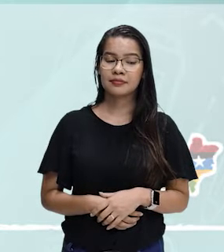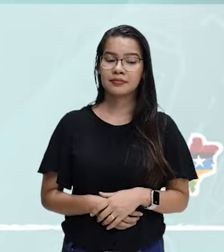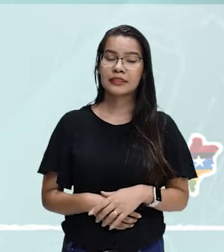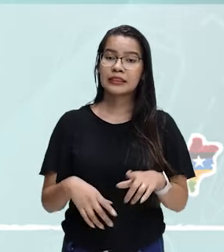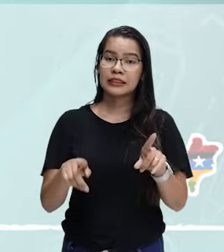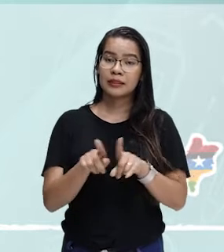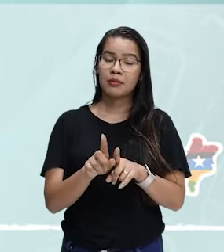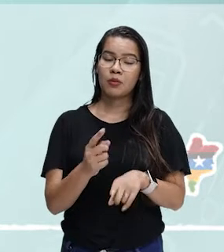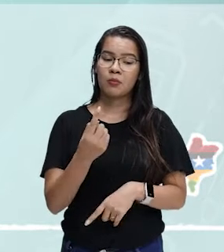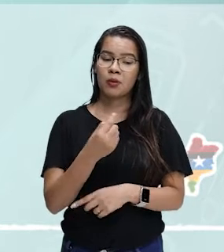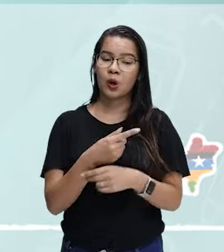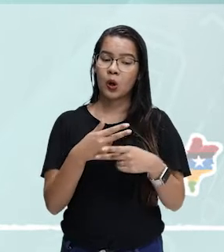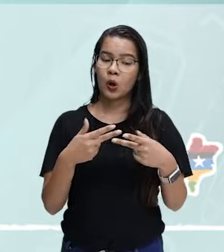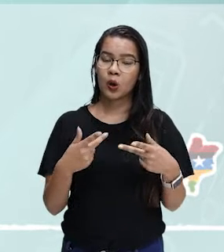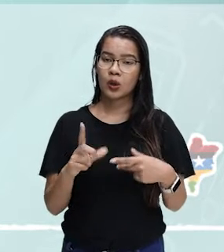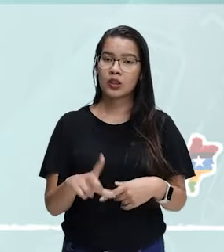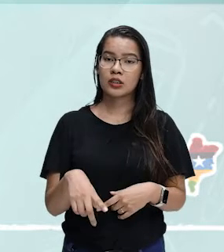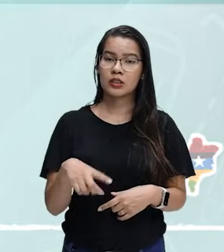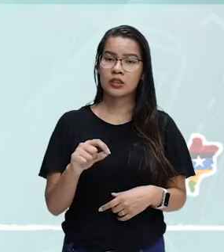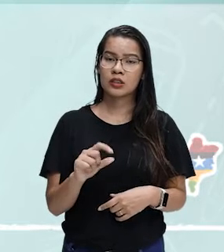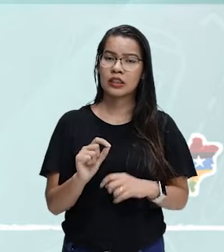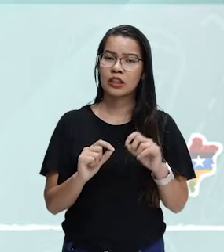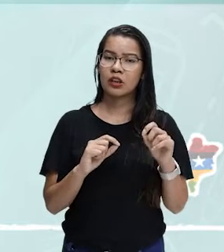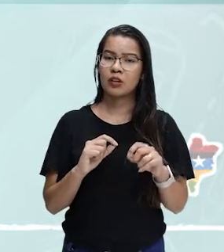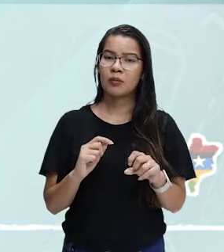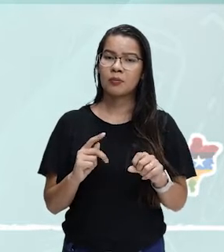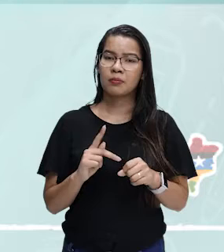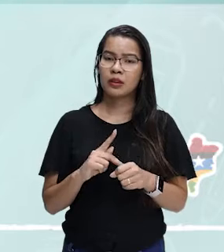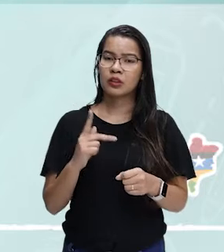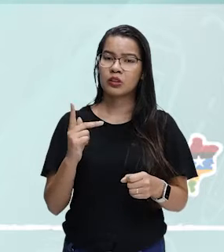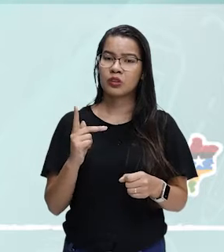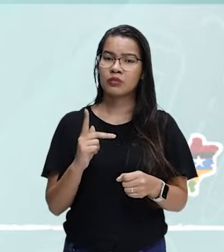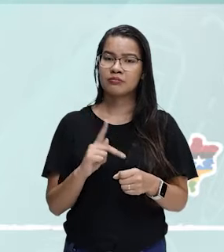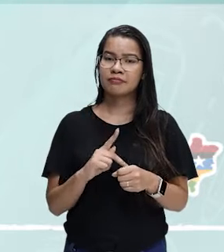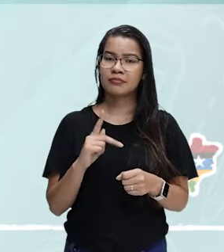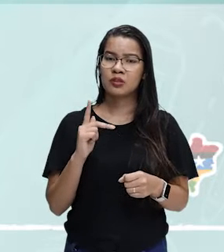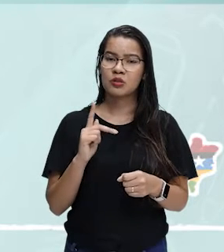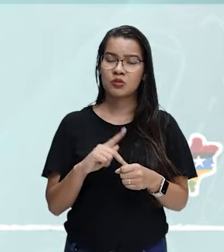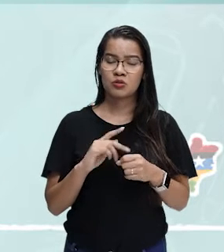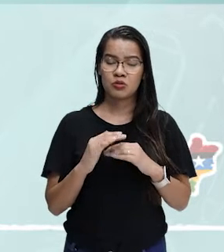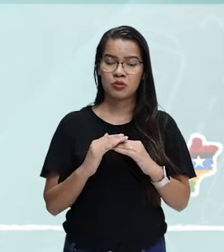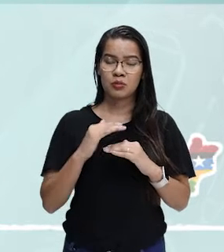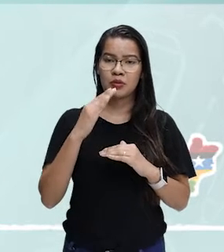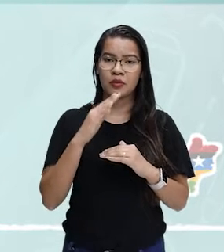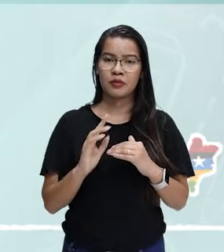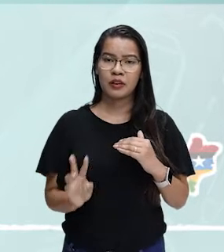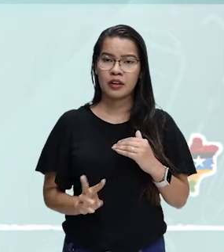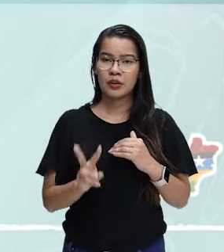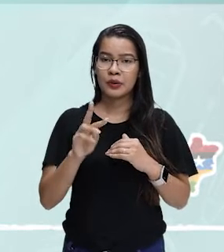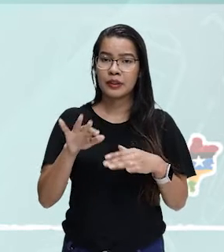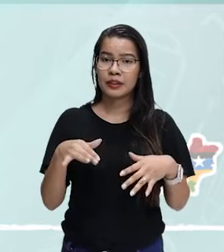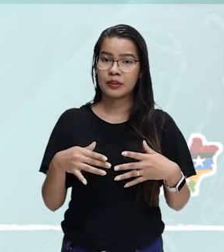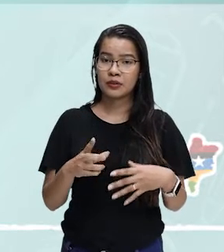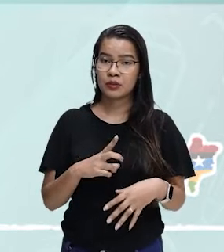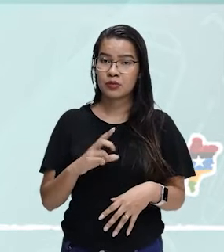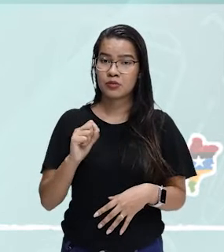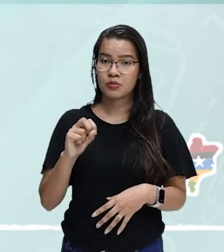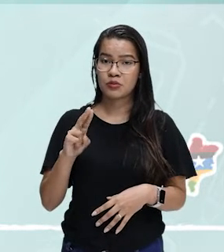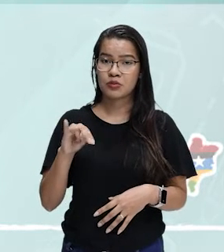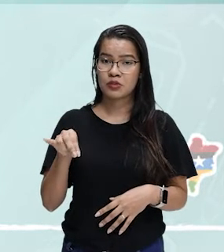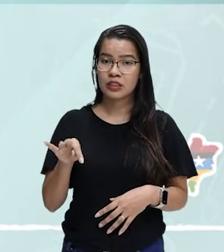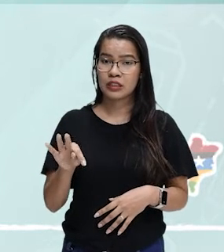Alguma coisa foi decidida, né? Que o petróleo subiria de preço. Então, nesse caso, eu tenho um sujeito que eu